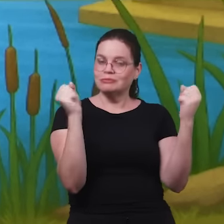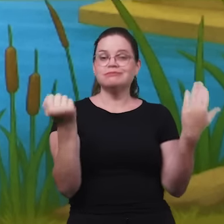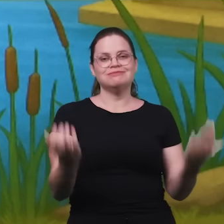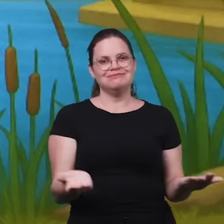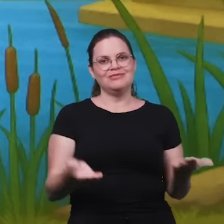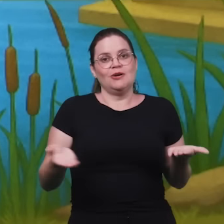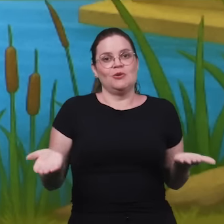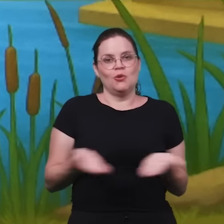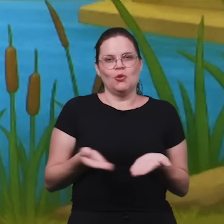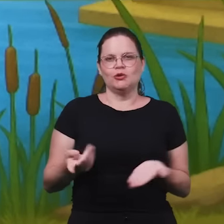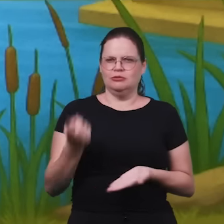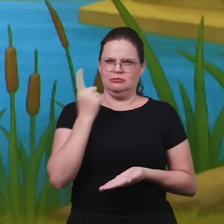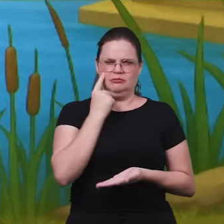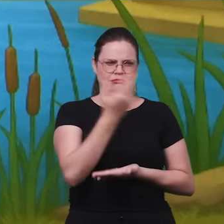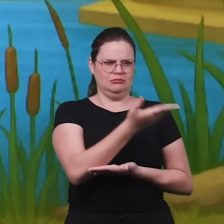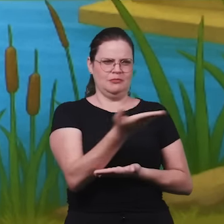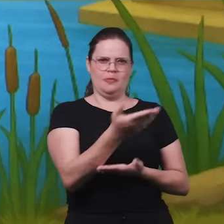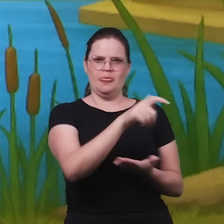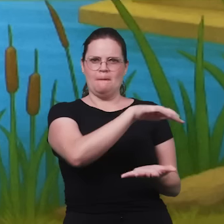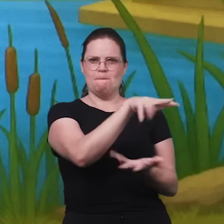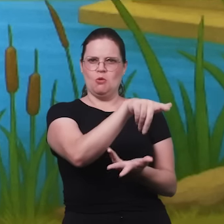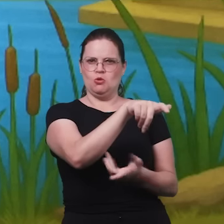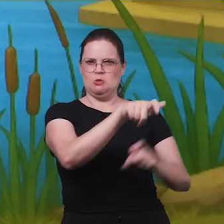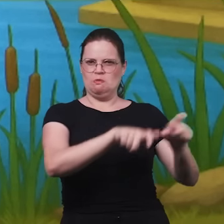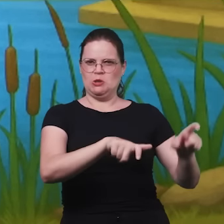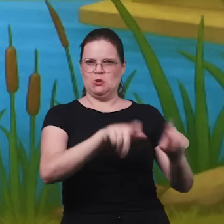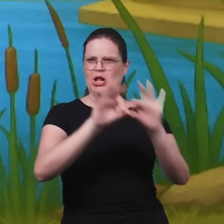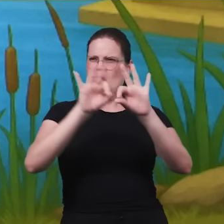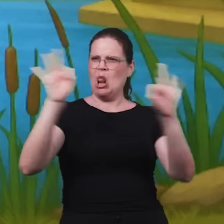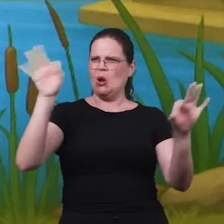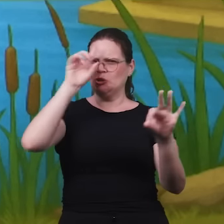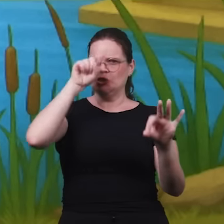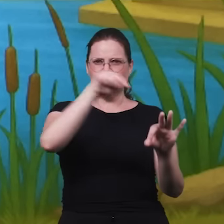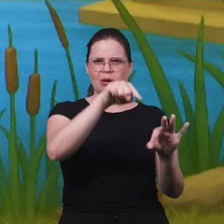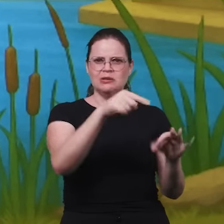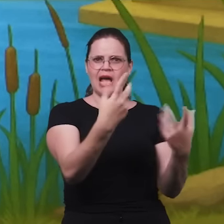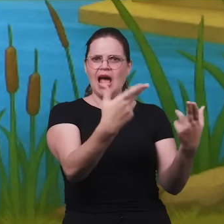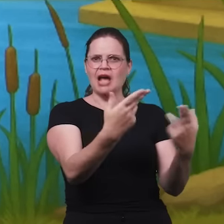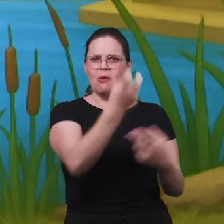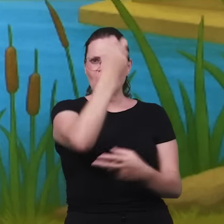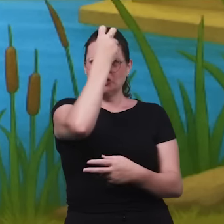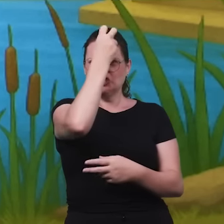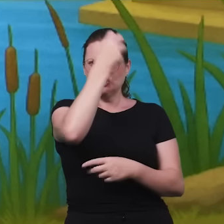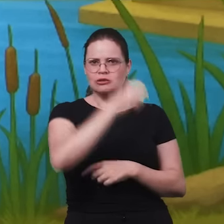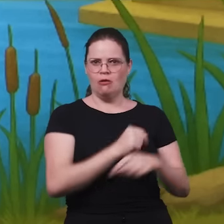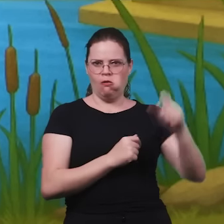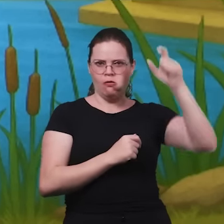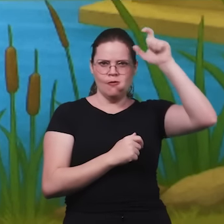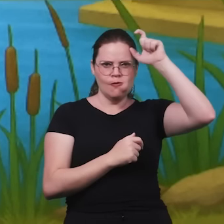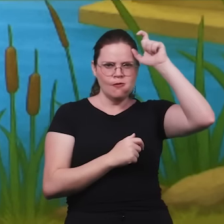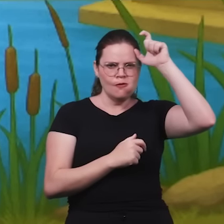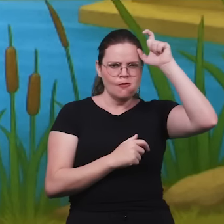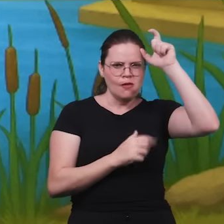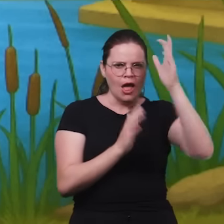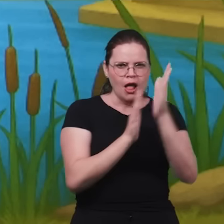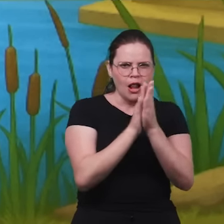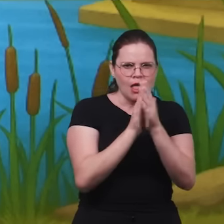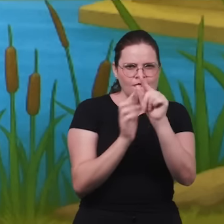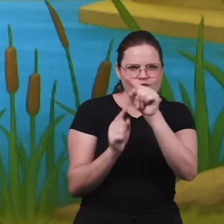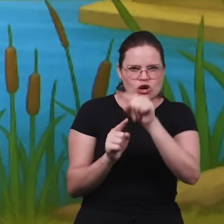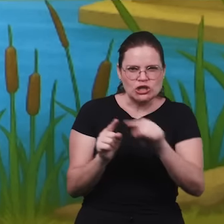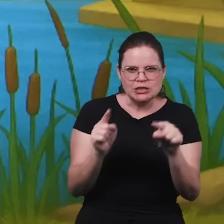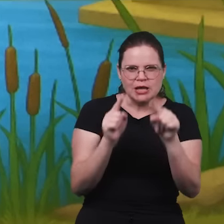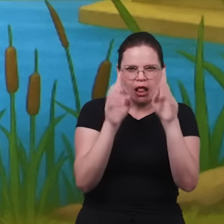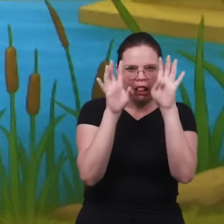o mundo em que vivemos é como o Egito. O inimigo quer que cada um de vocês